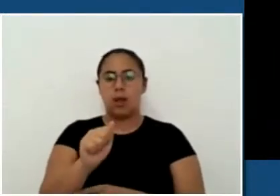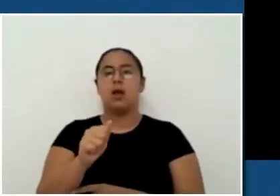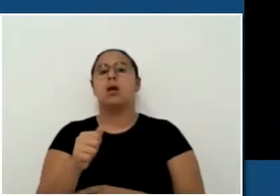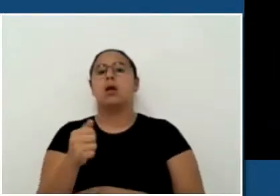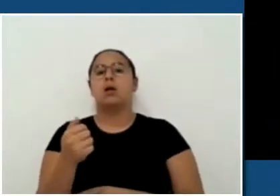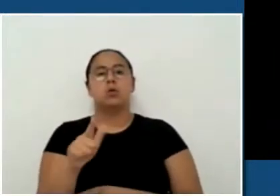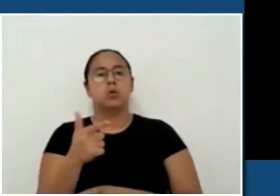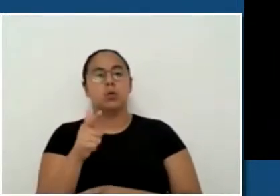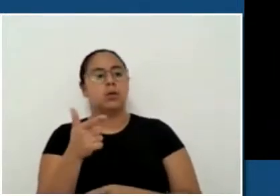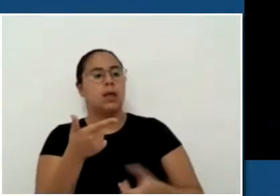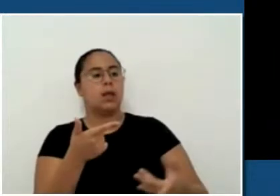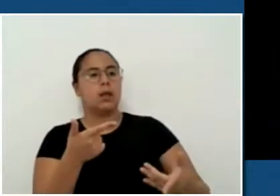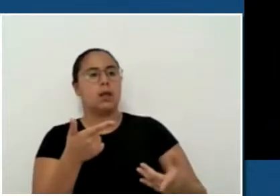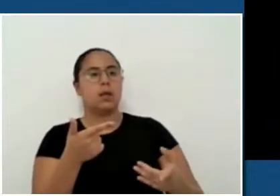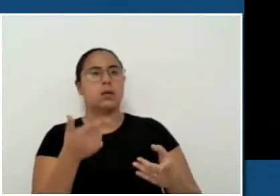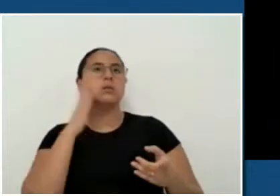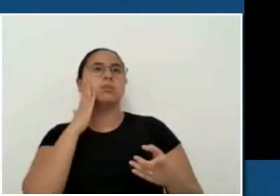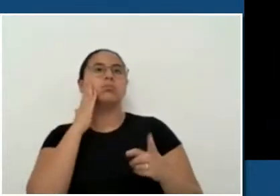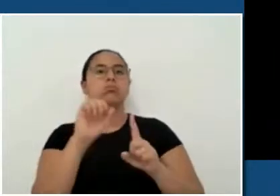à motivação.